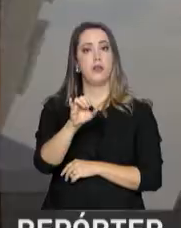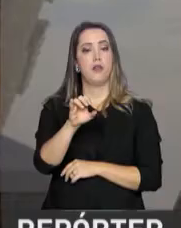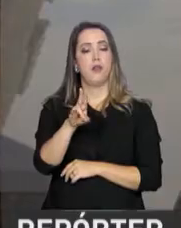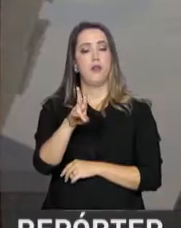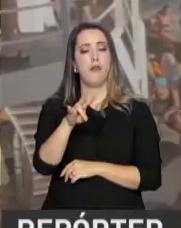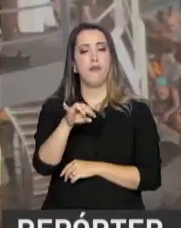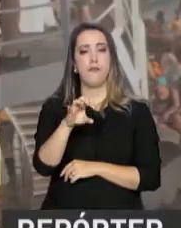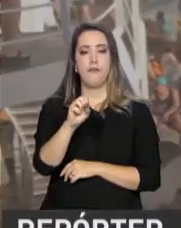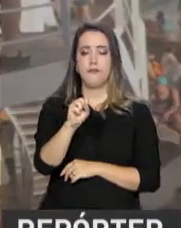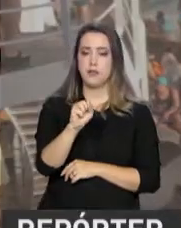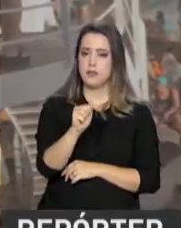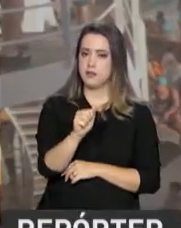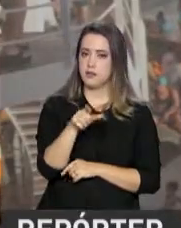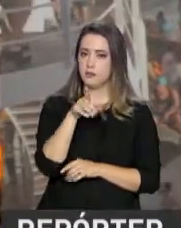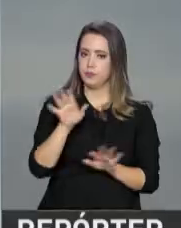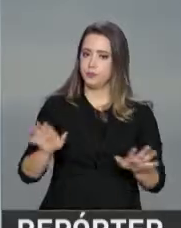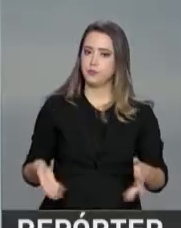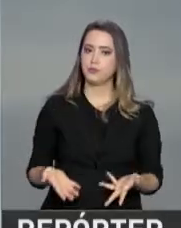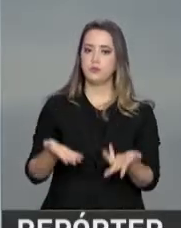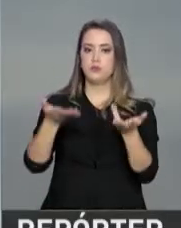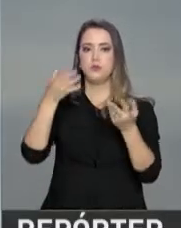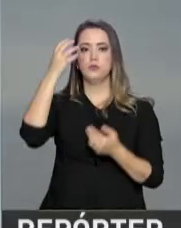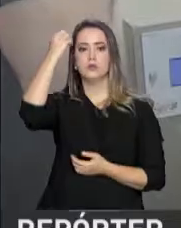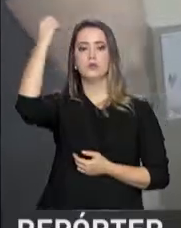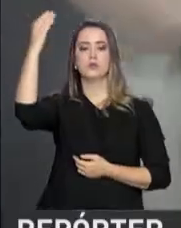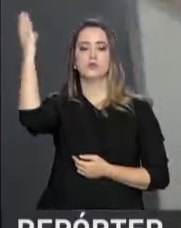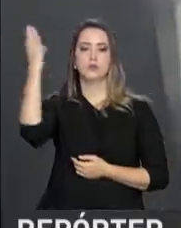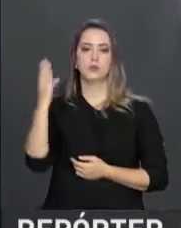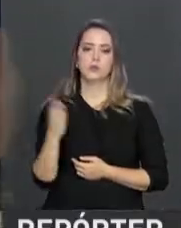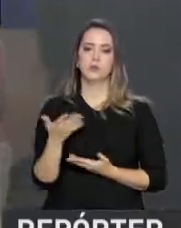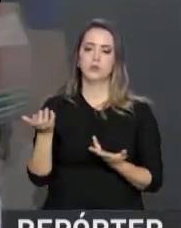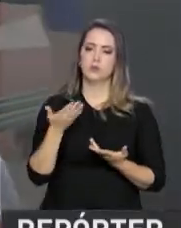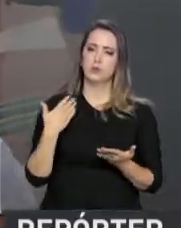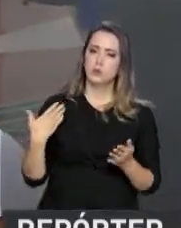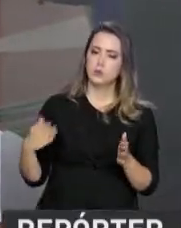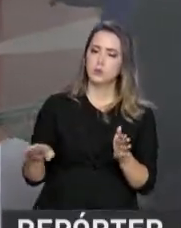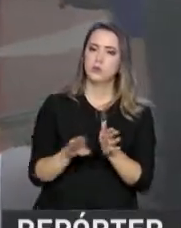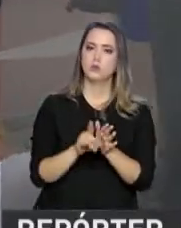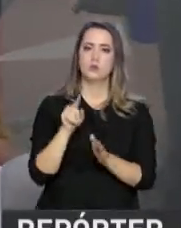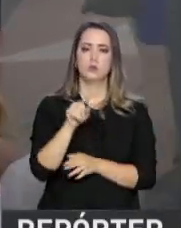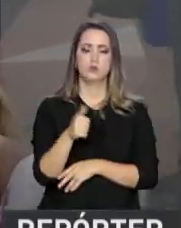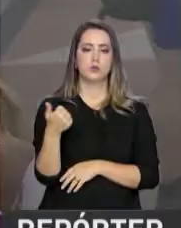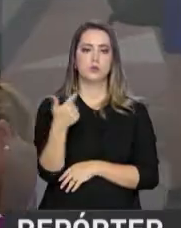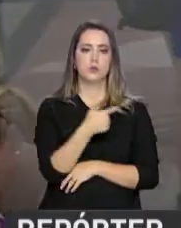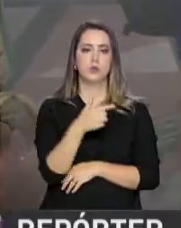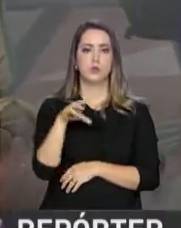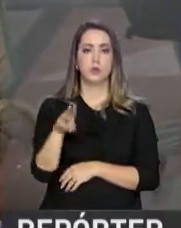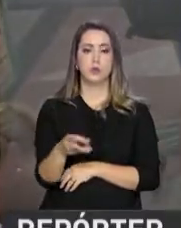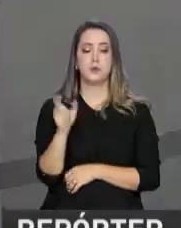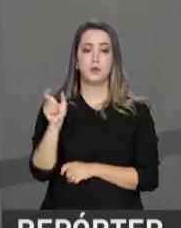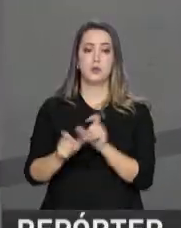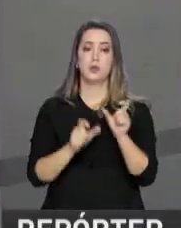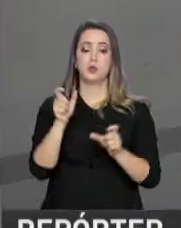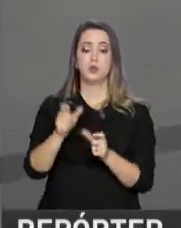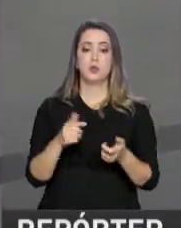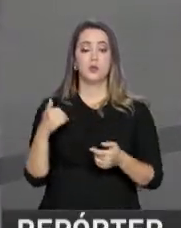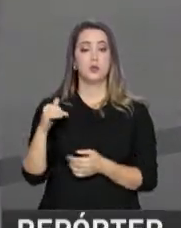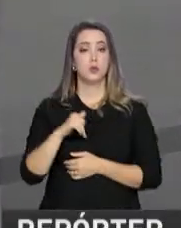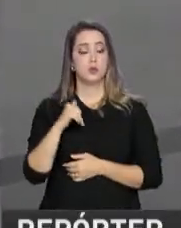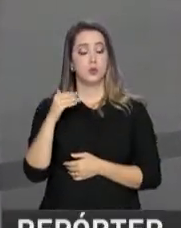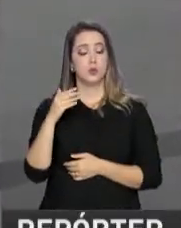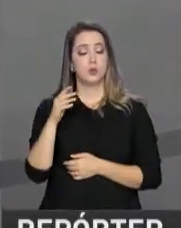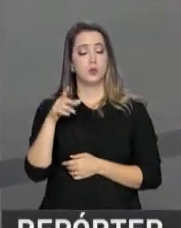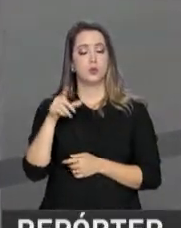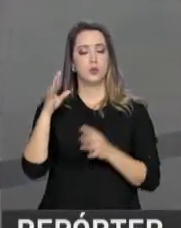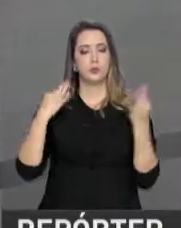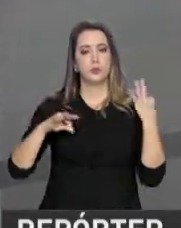criado para estimular o setor de viagens no país e que pretende chegar a 12 milhões de turistas estrangeiros em